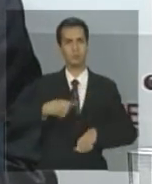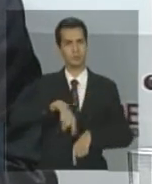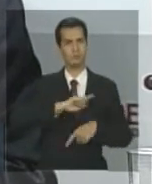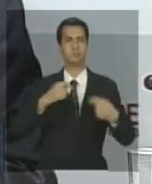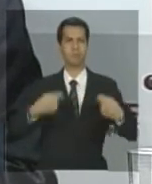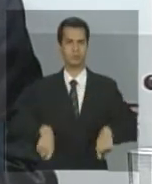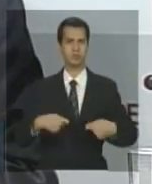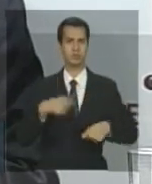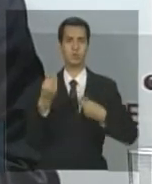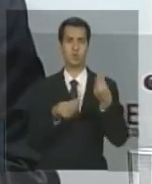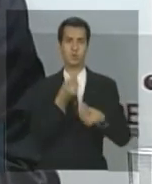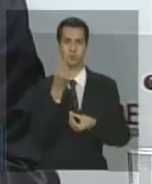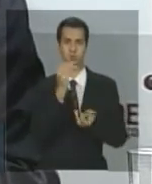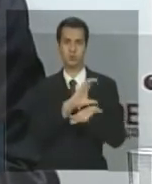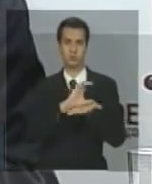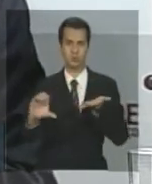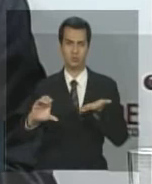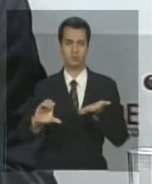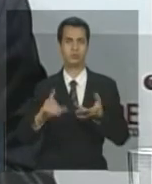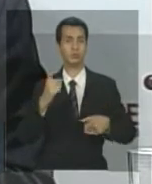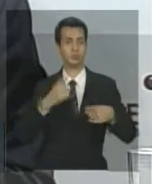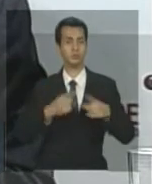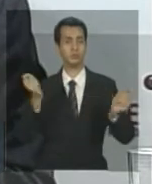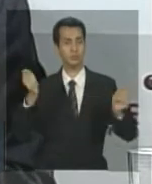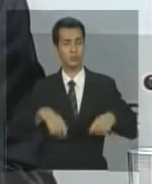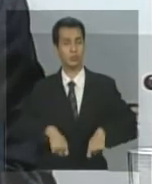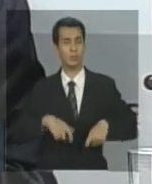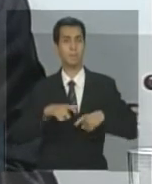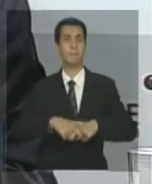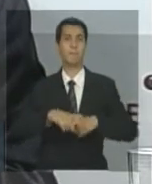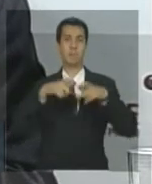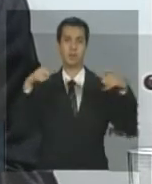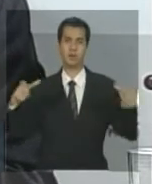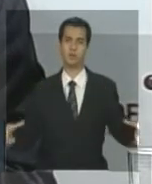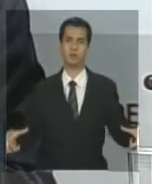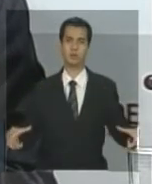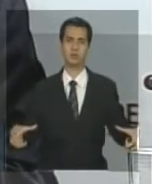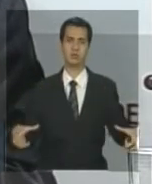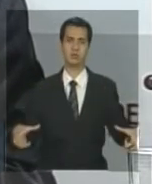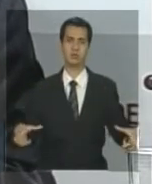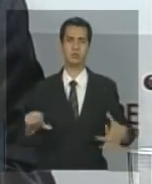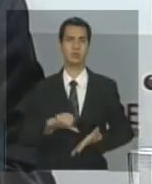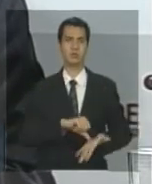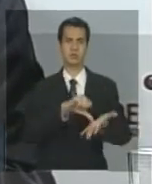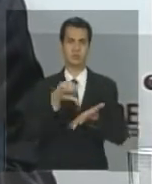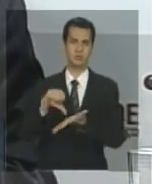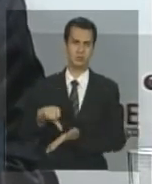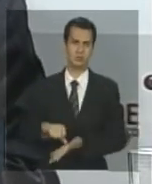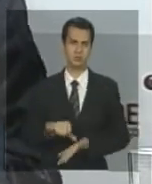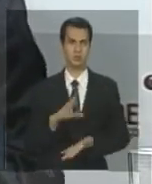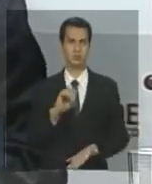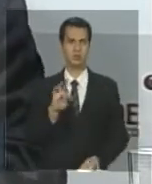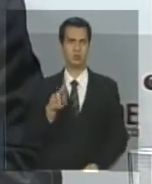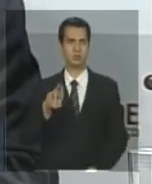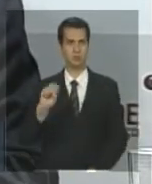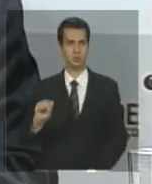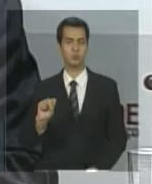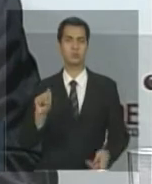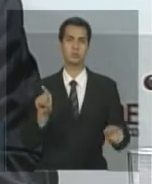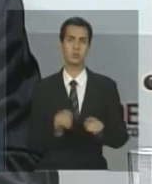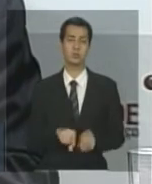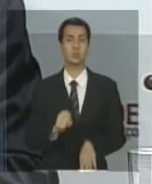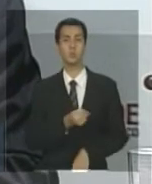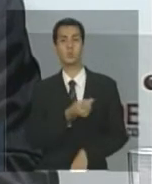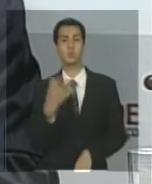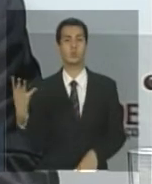relação ao financiamento, que pode significar a expansão dos centros e da quantidade